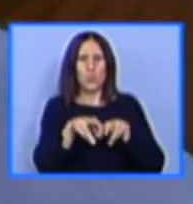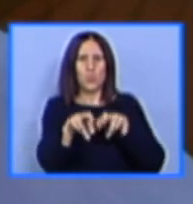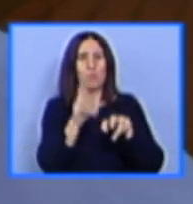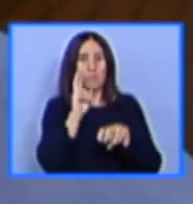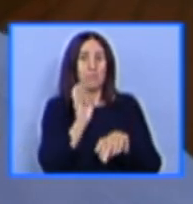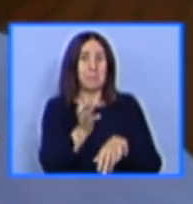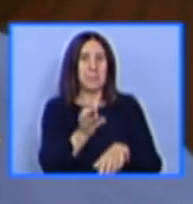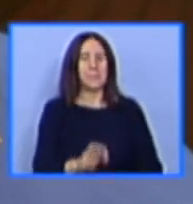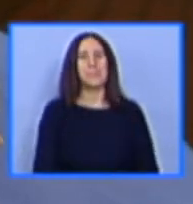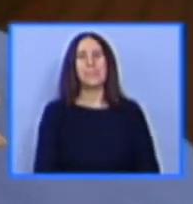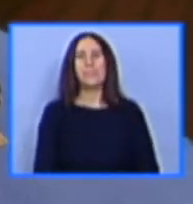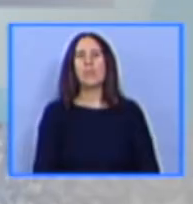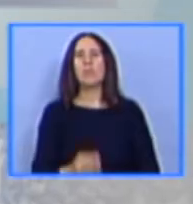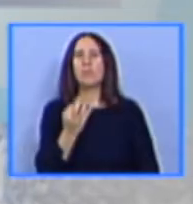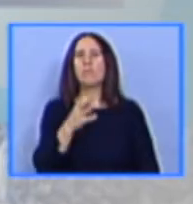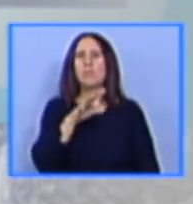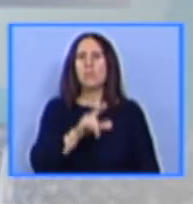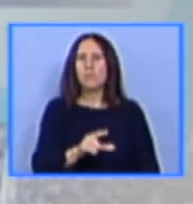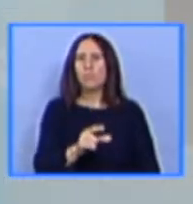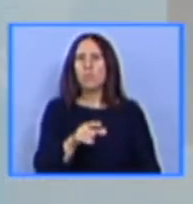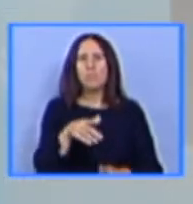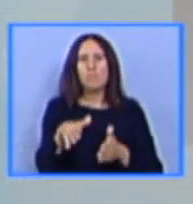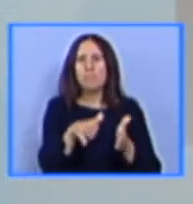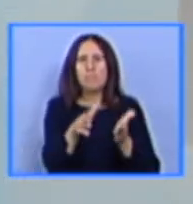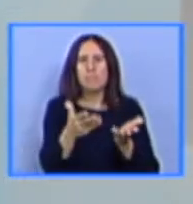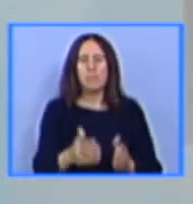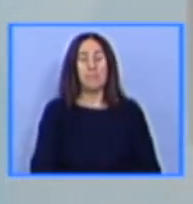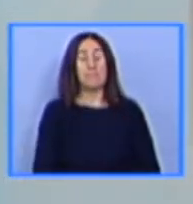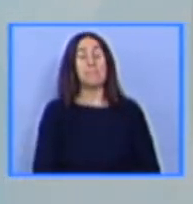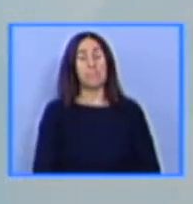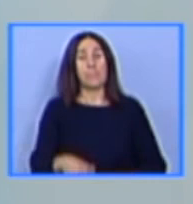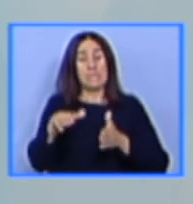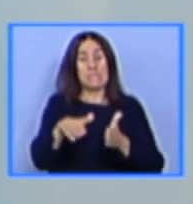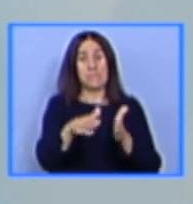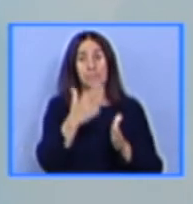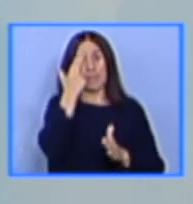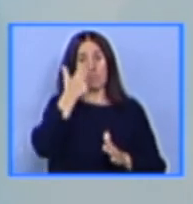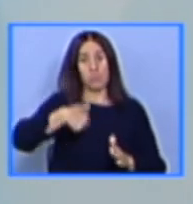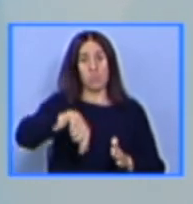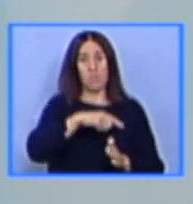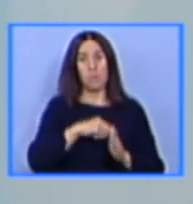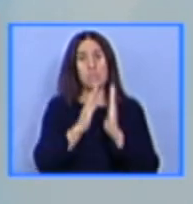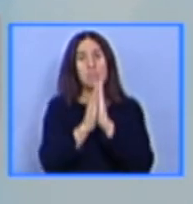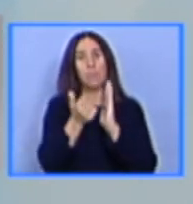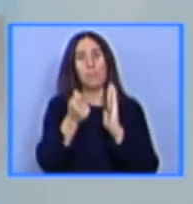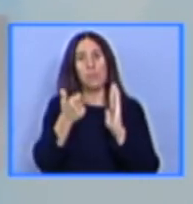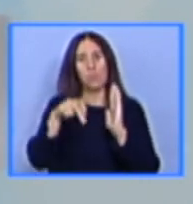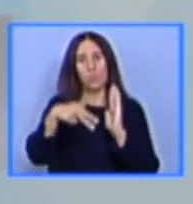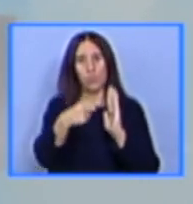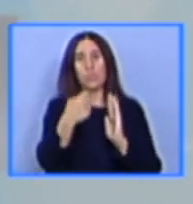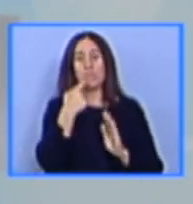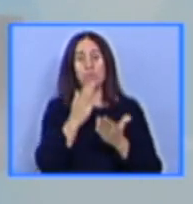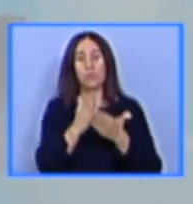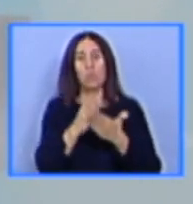ver. Já agora o percurso aqui em Lisboa será feito? O percurso vai do Largo Camões ao Largo de São Bento, ou seja, fazemos toda a rua da